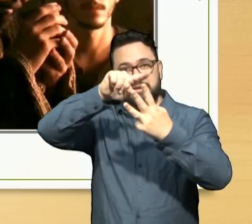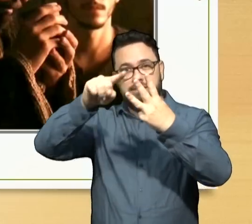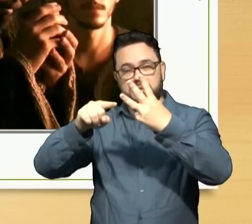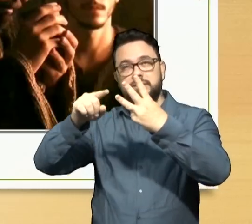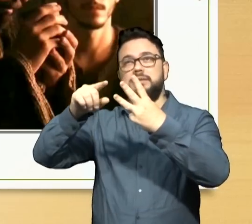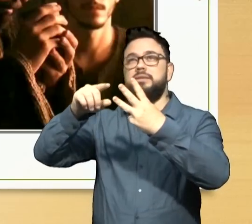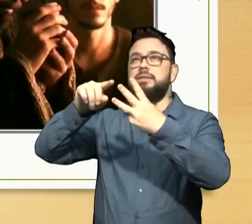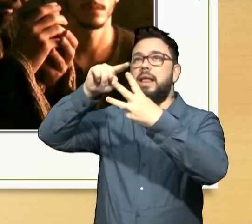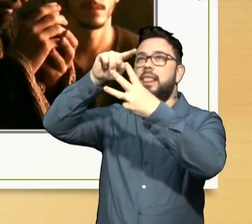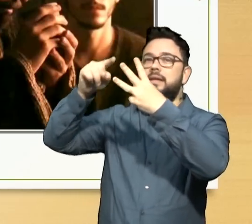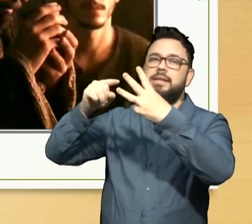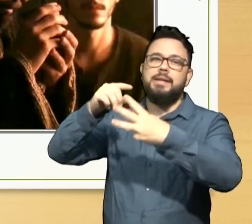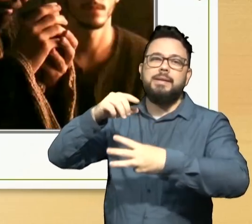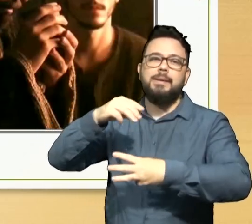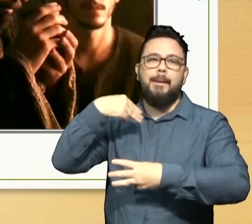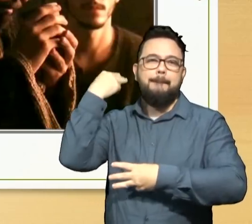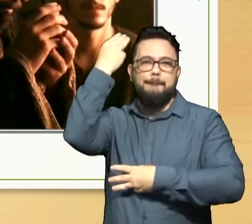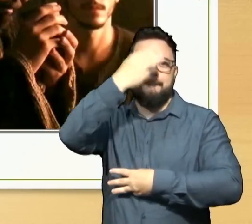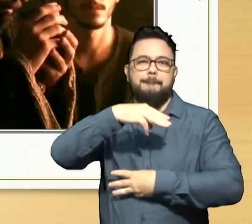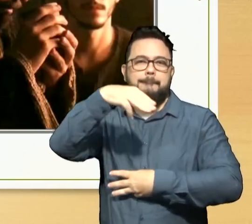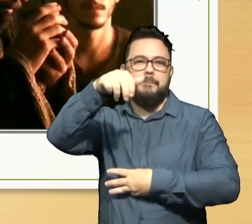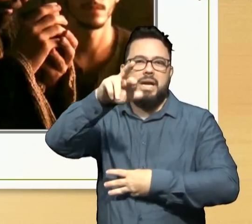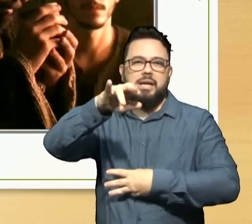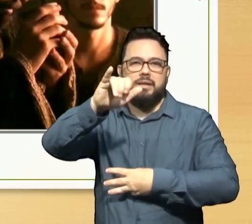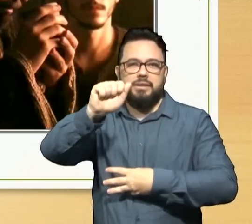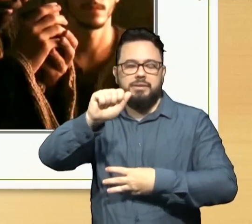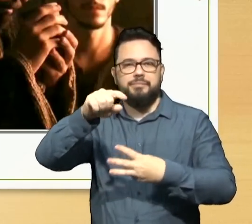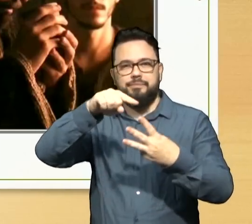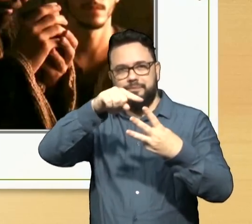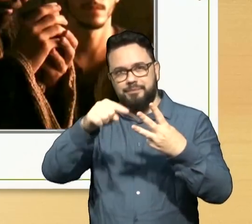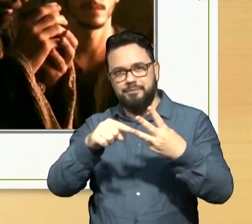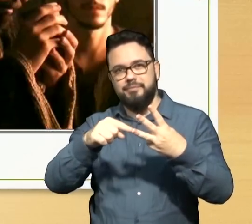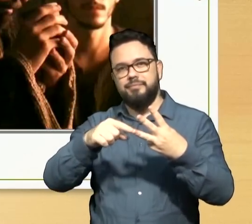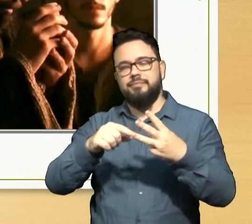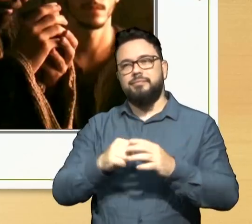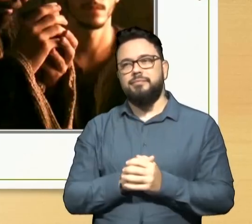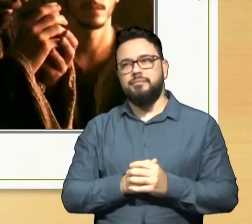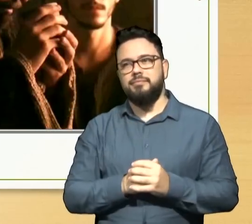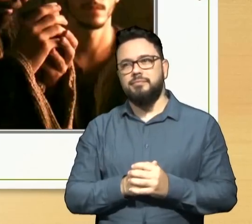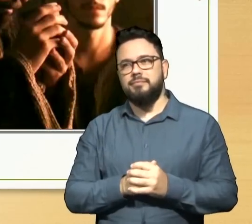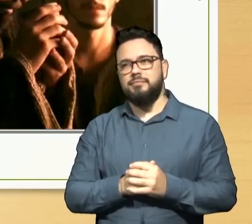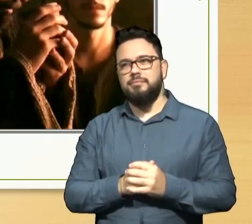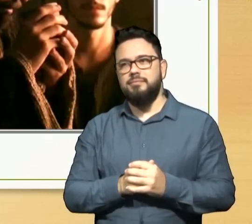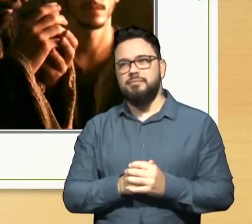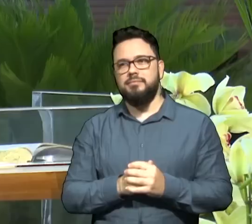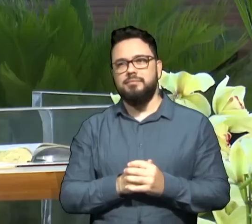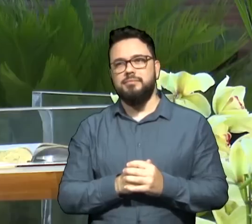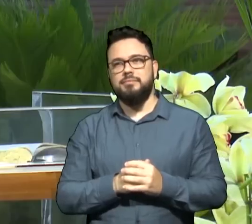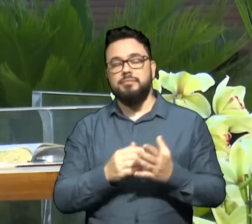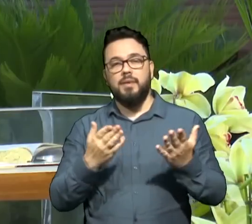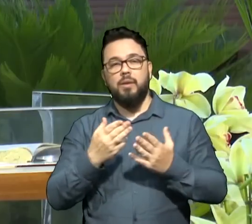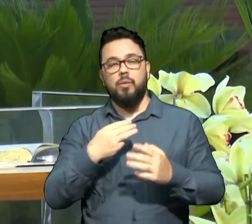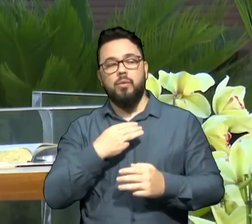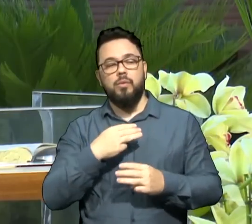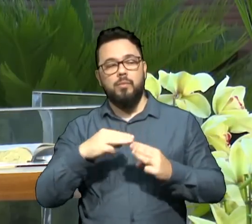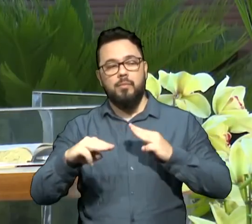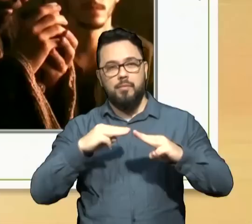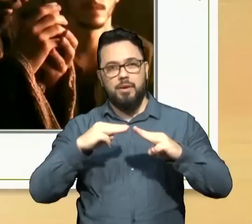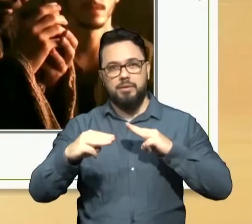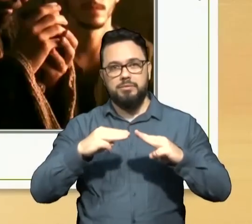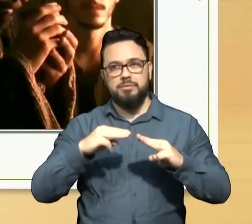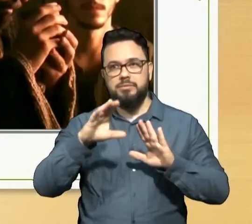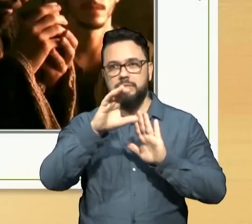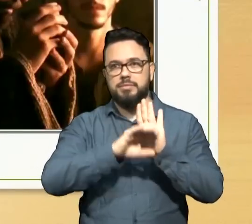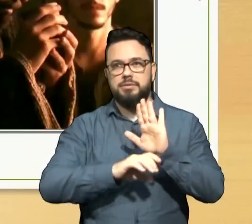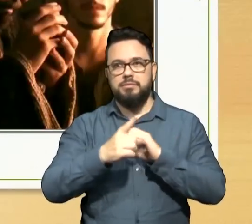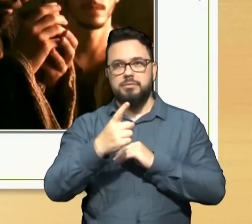Maria Madalena e a Maria mãe de Tiago e José agora vamos para Marcos Capítulo 15 verso 40 O